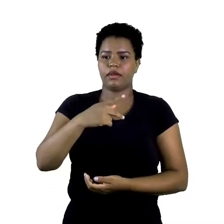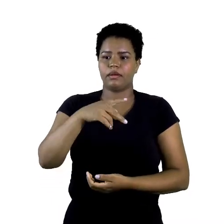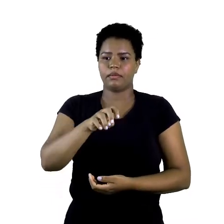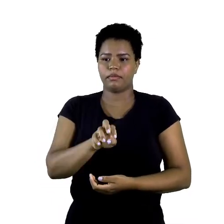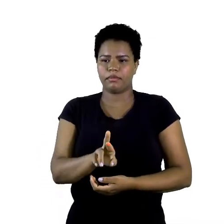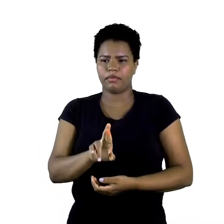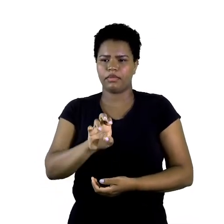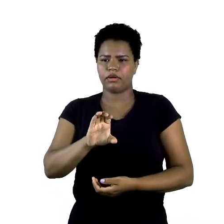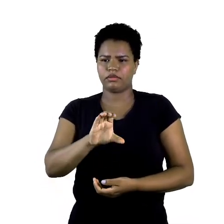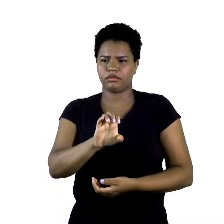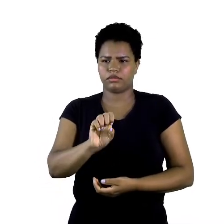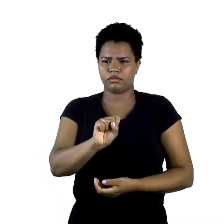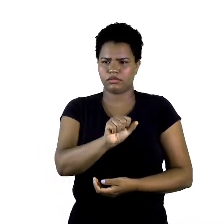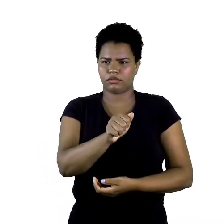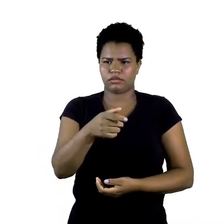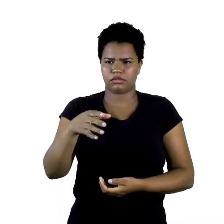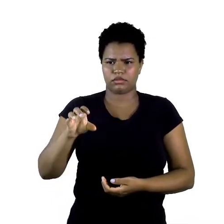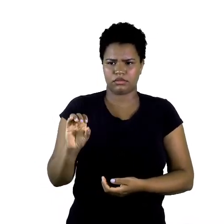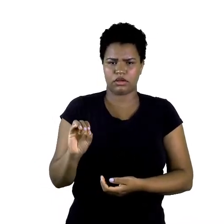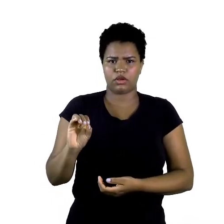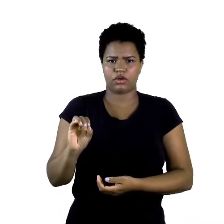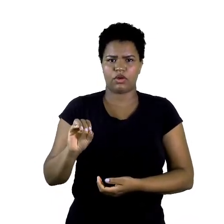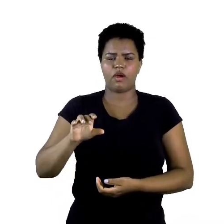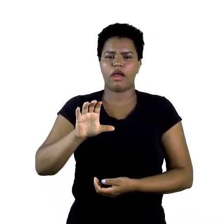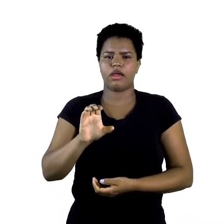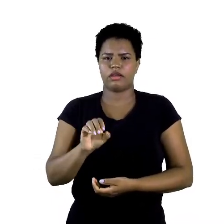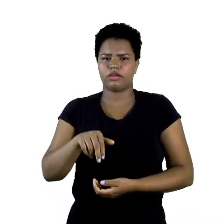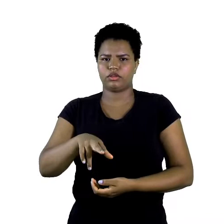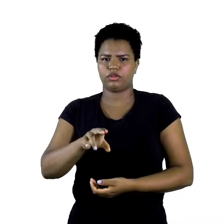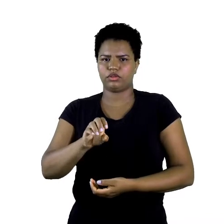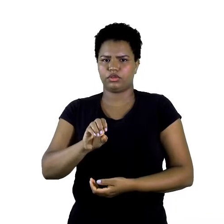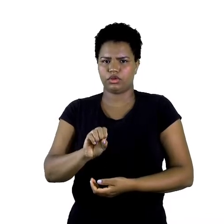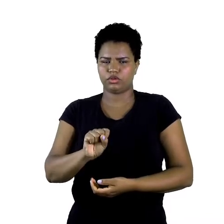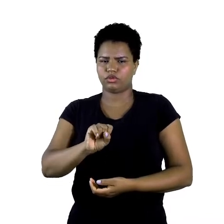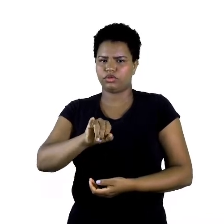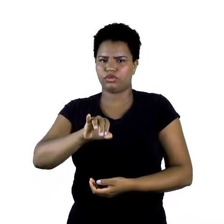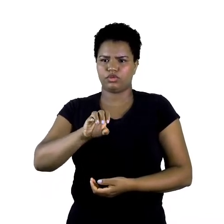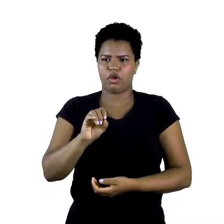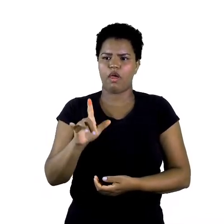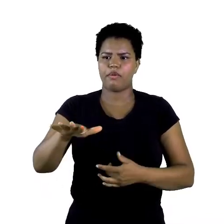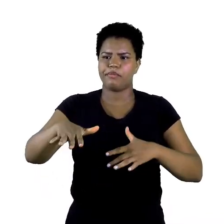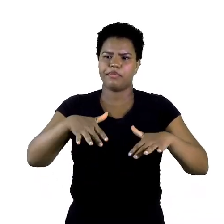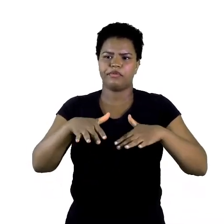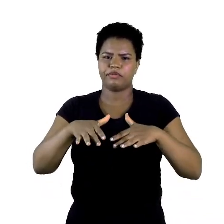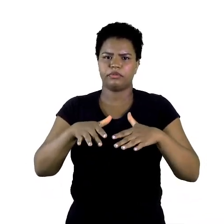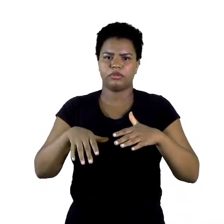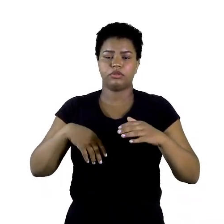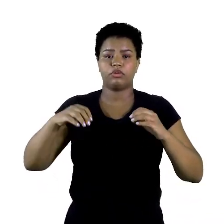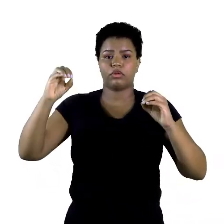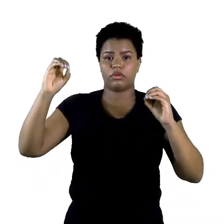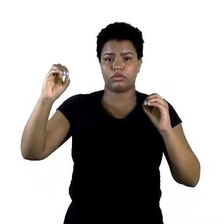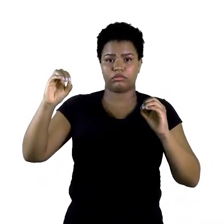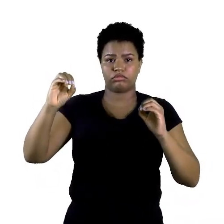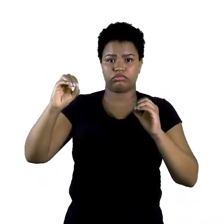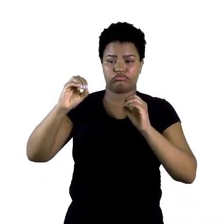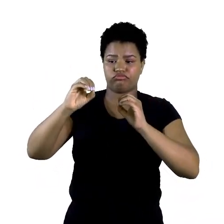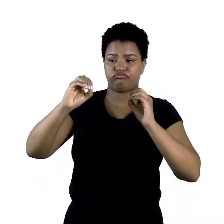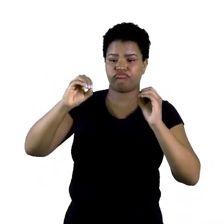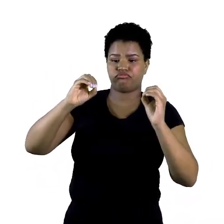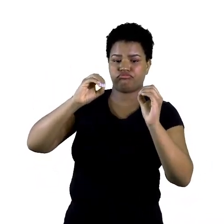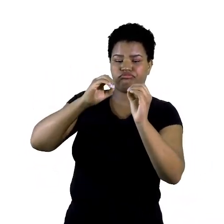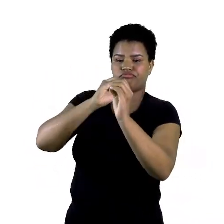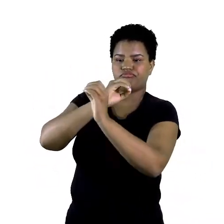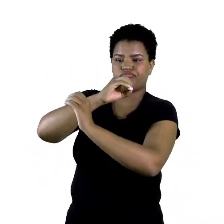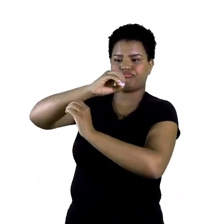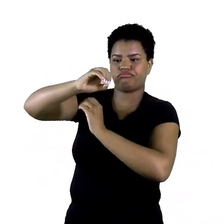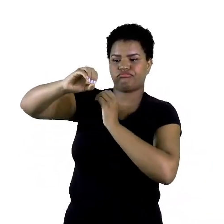conhecido também como precessão do equinócio, corresponde ao movimento em que há deslocamento circular realizado